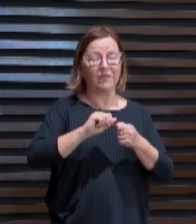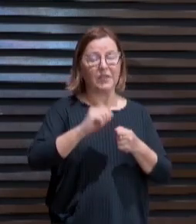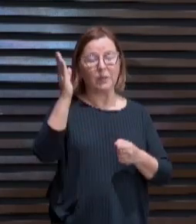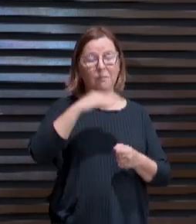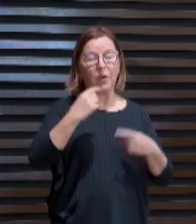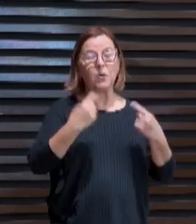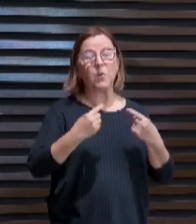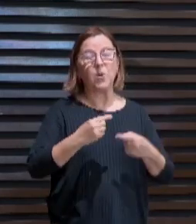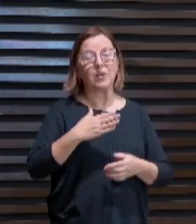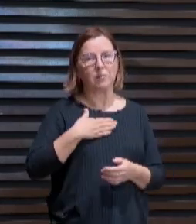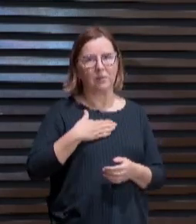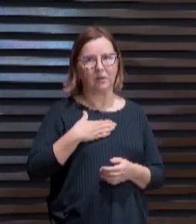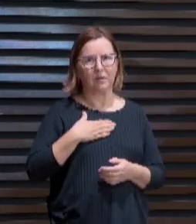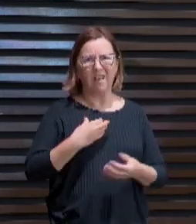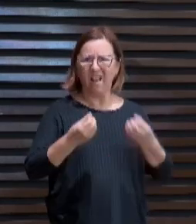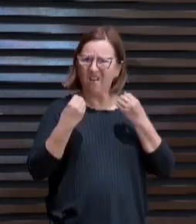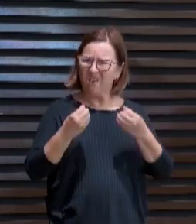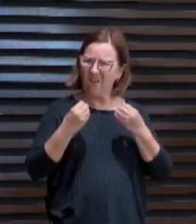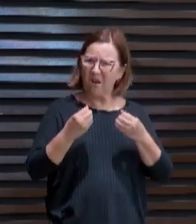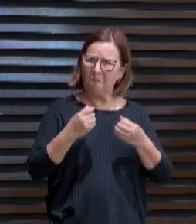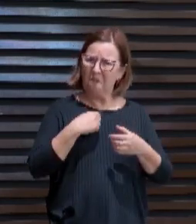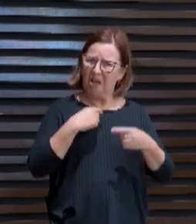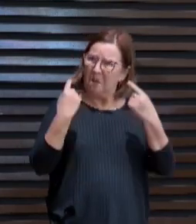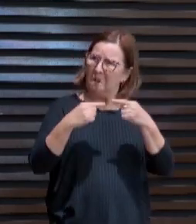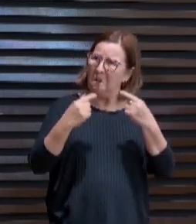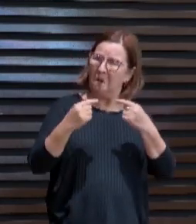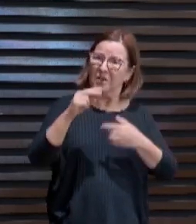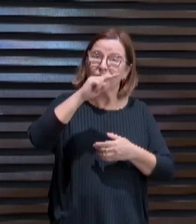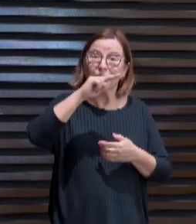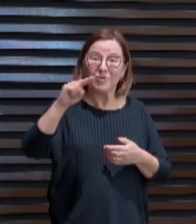poderia blasfemar contra o meu rei que me salvou?